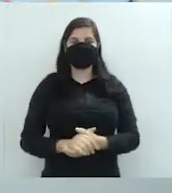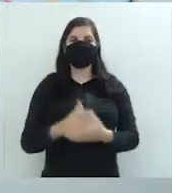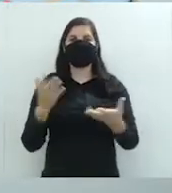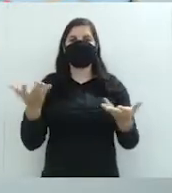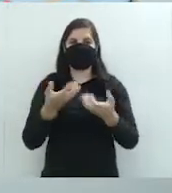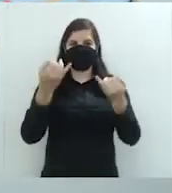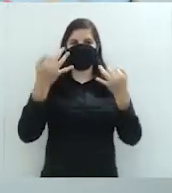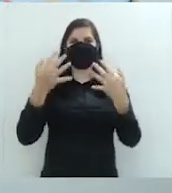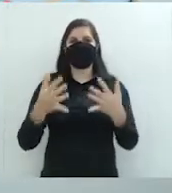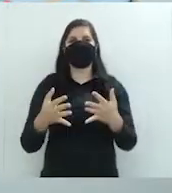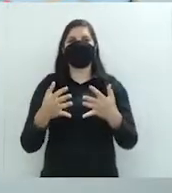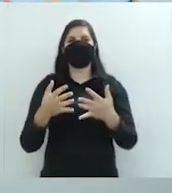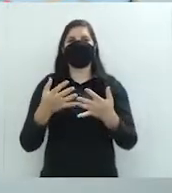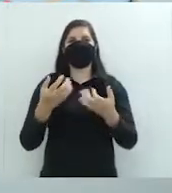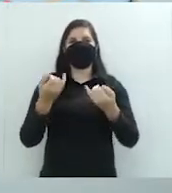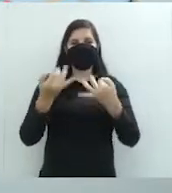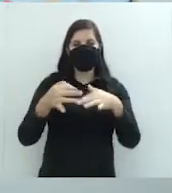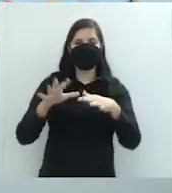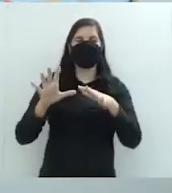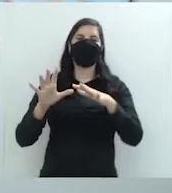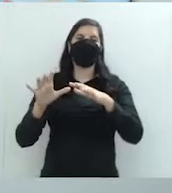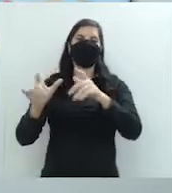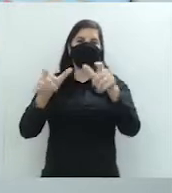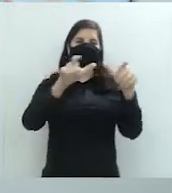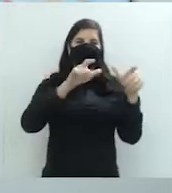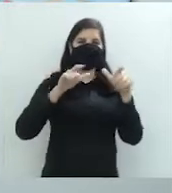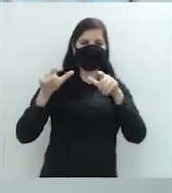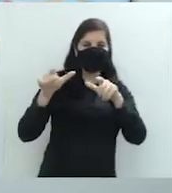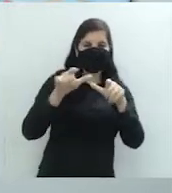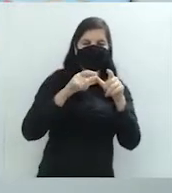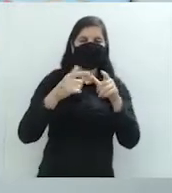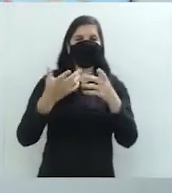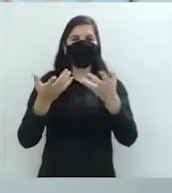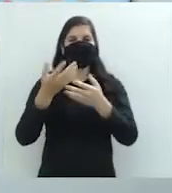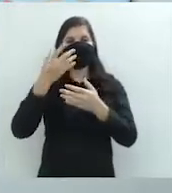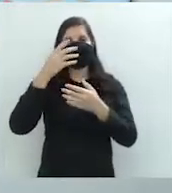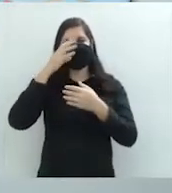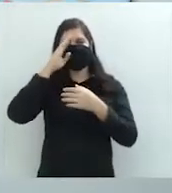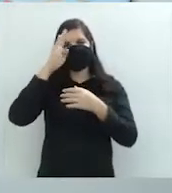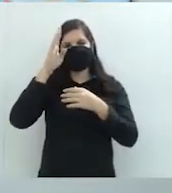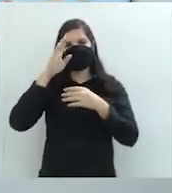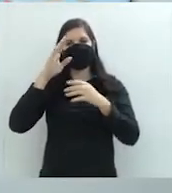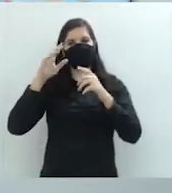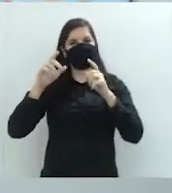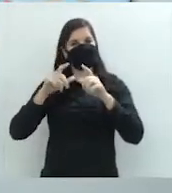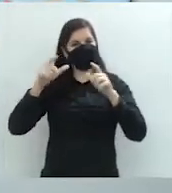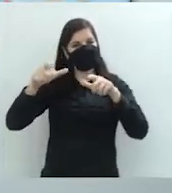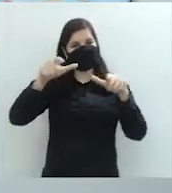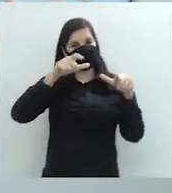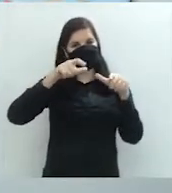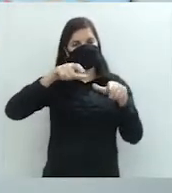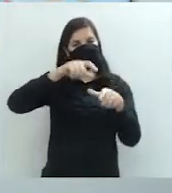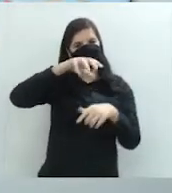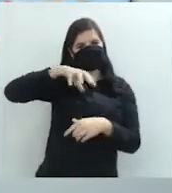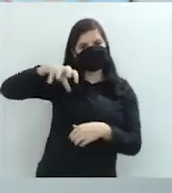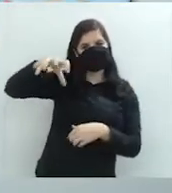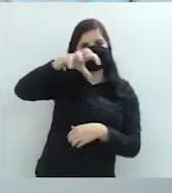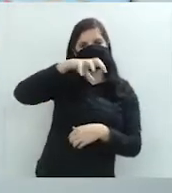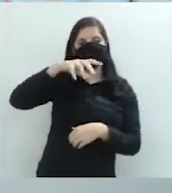nós falamos de mercantilismo e agora nós vamos falar simplesmente dos impérios do Oriente. Quem são